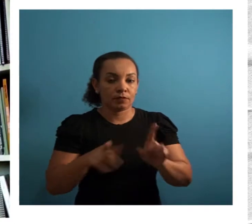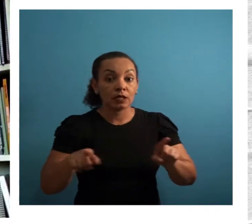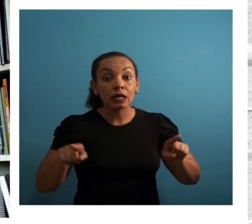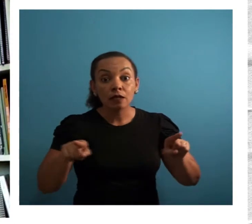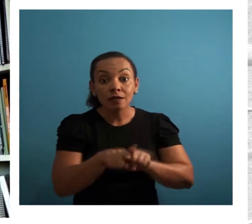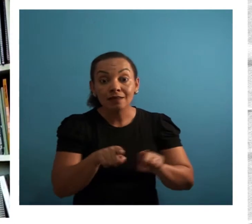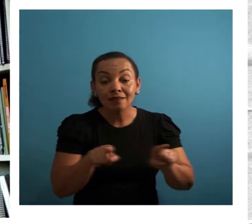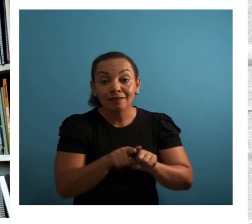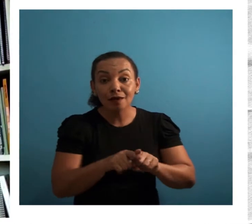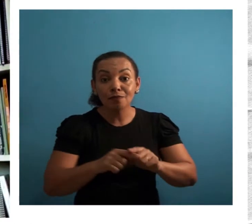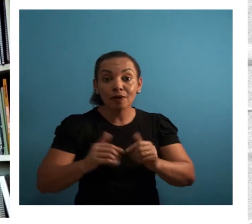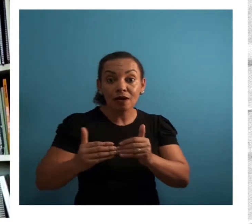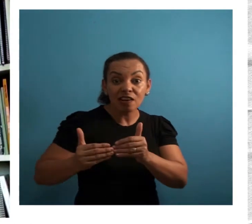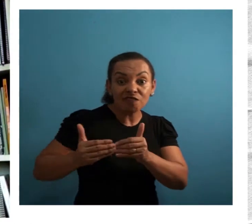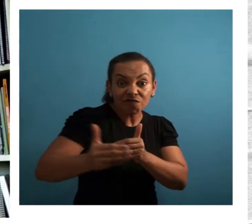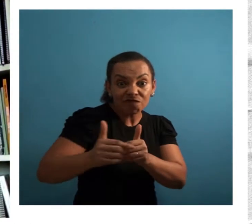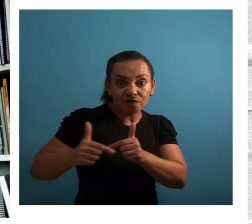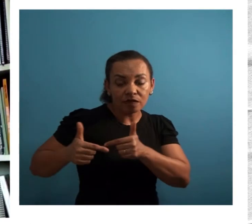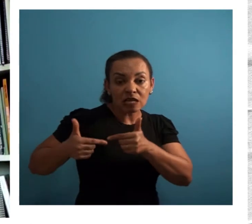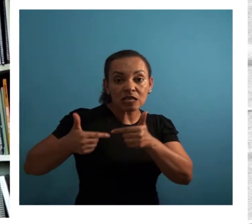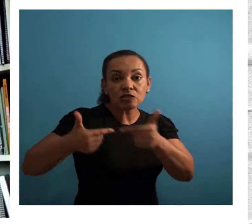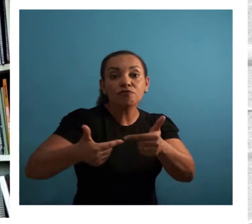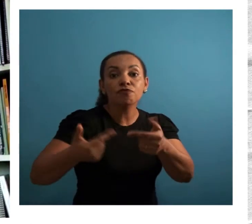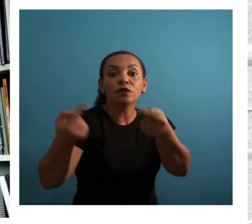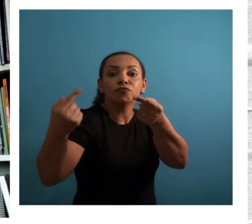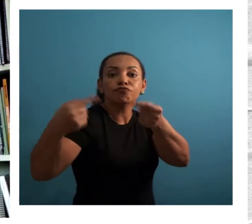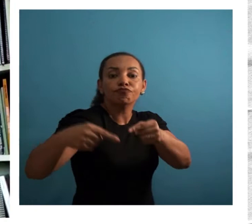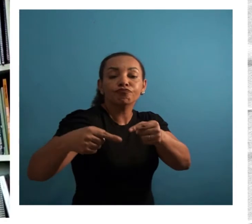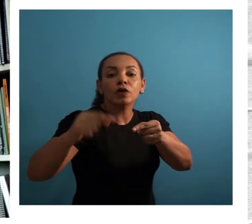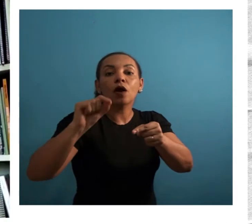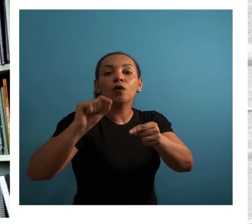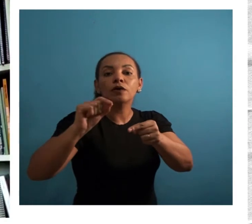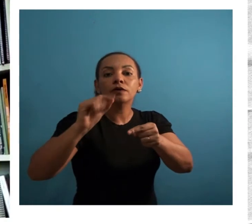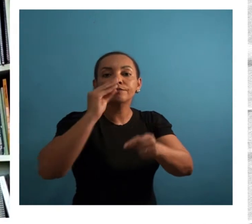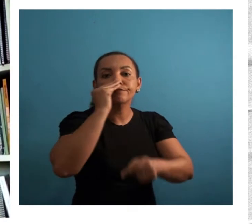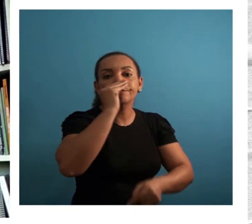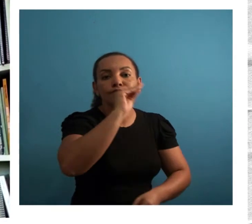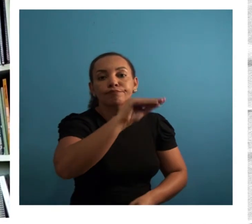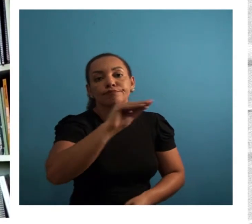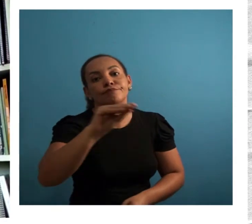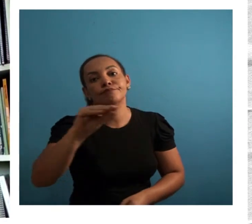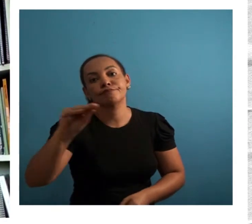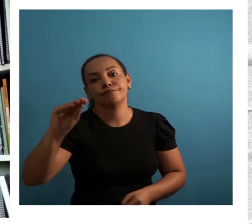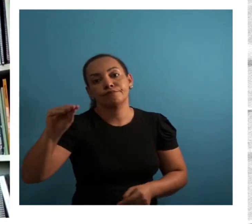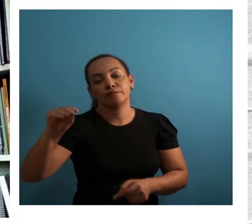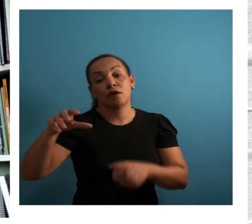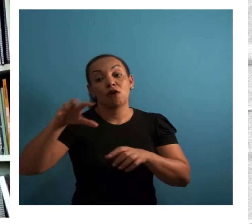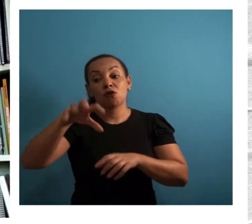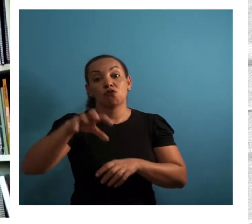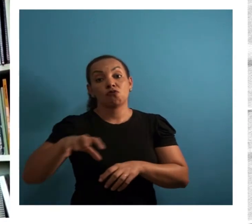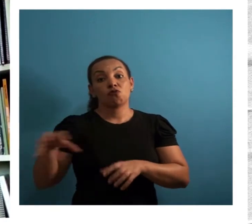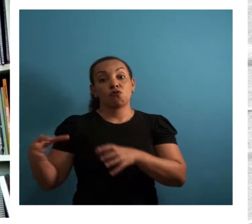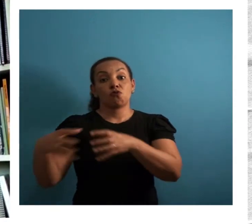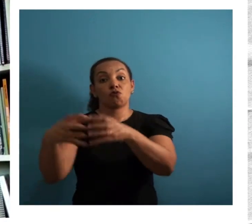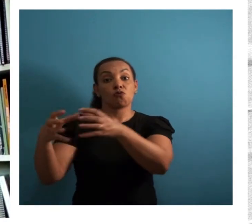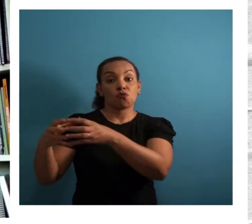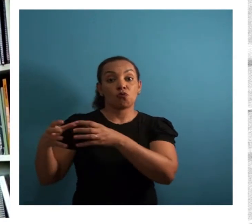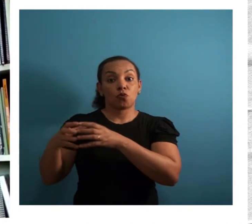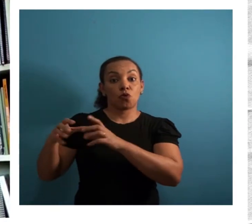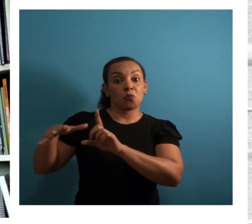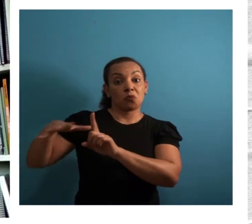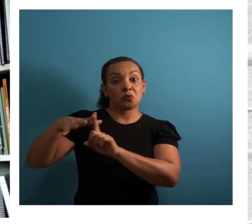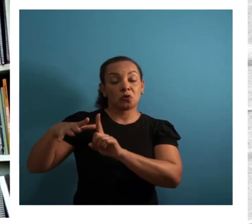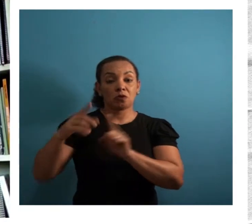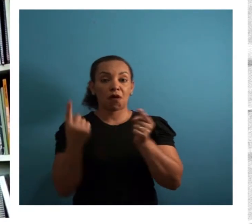enfrentamos em certos momentos da história a rejeição de certos setores da sociedade que não concordam